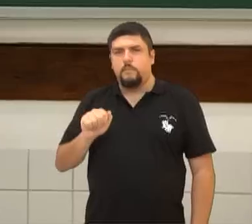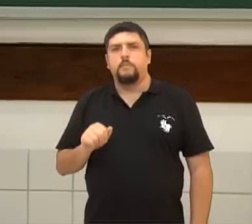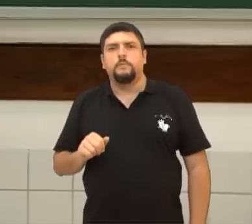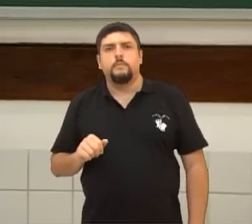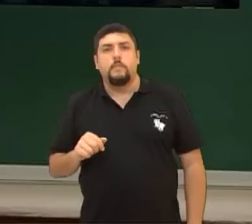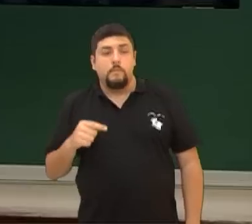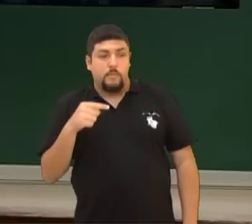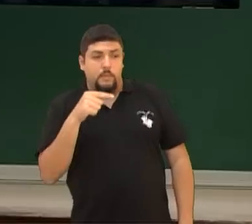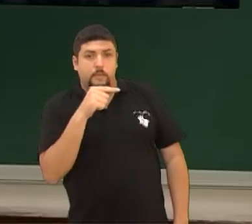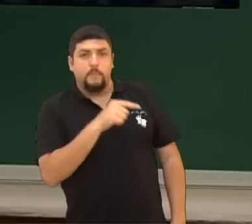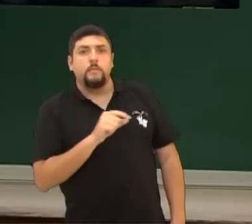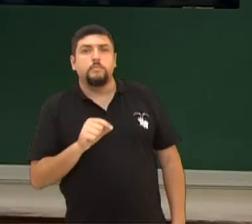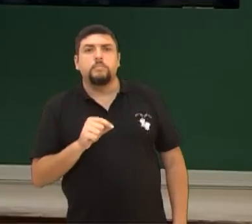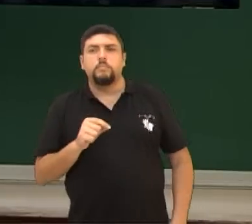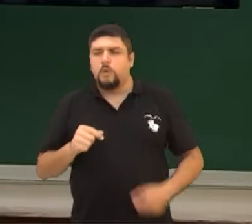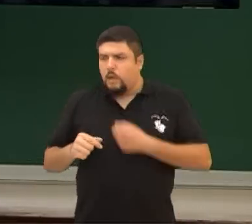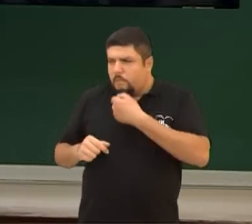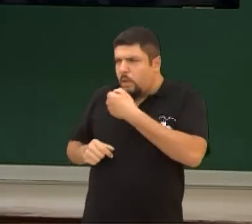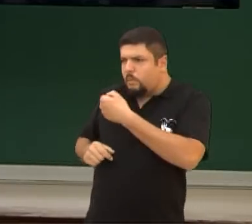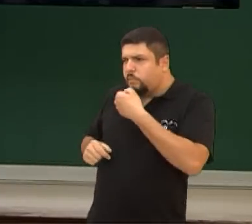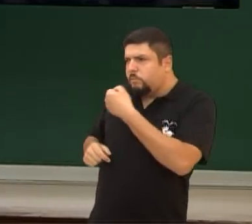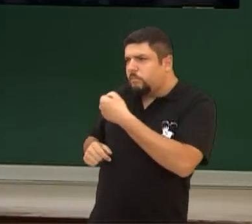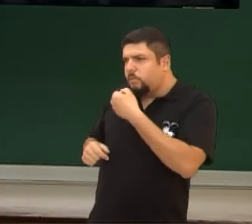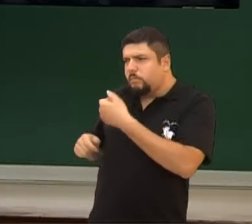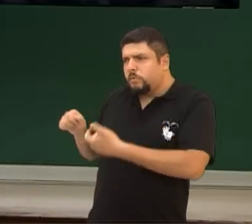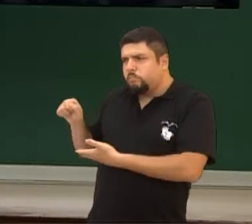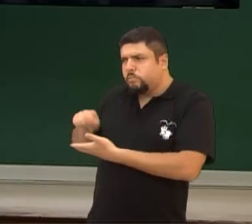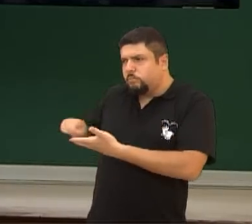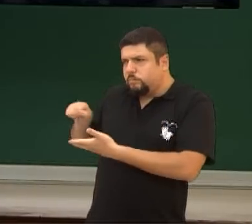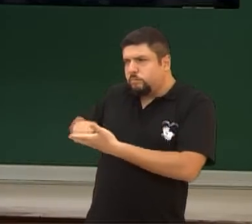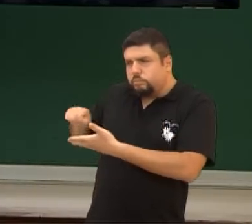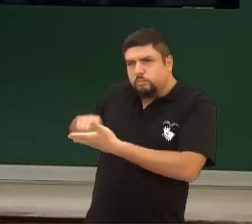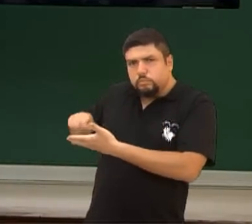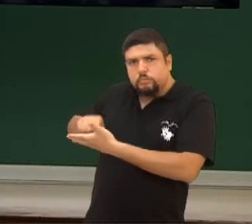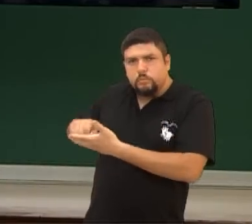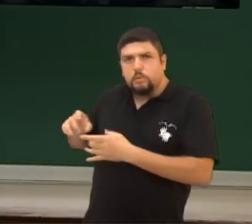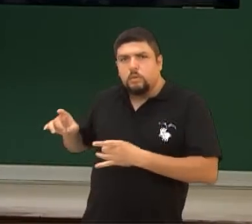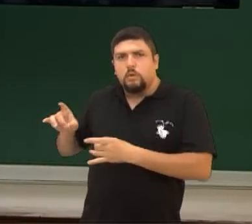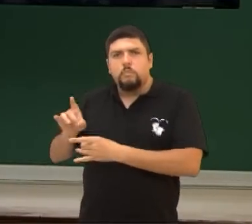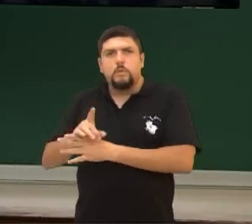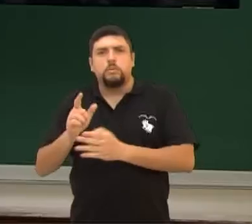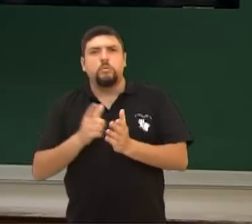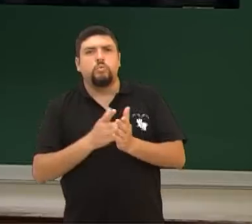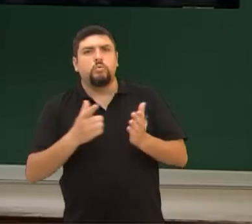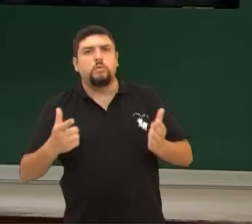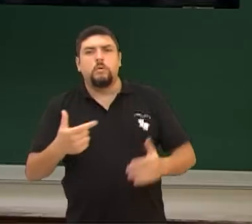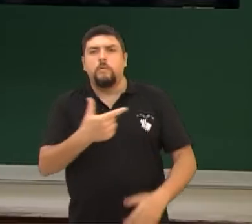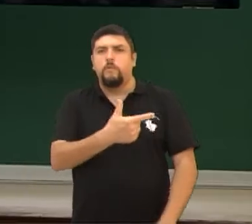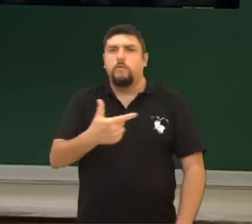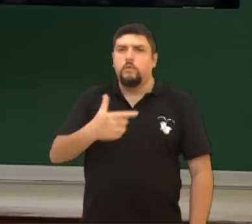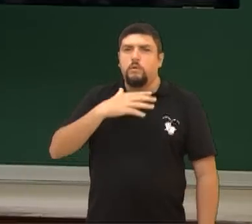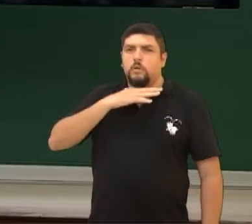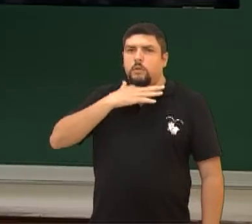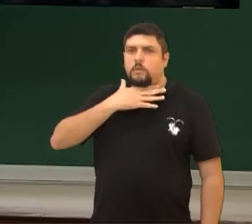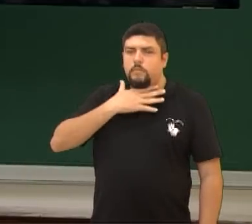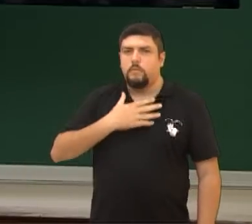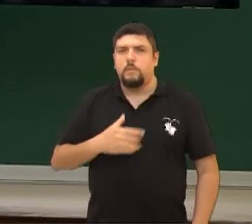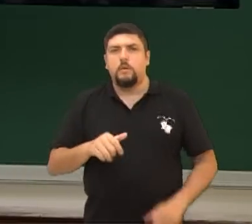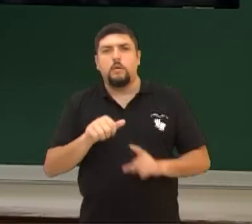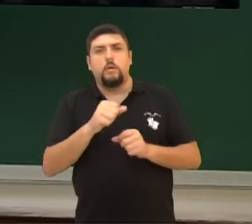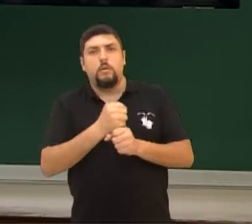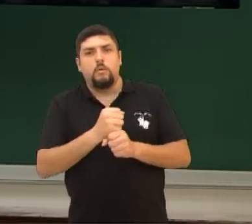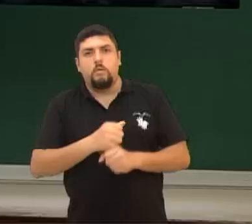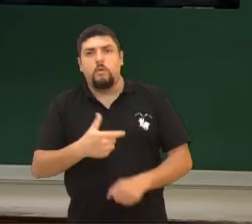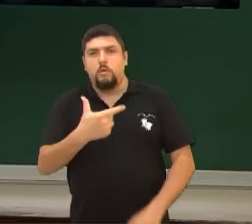publicação aconteceu em 22 de março de 2017, tá certo? Então, vamos lá. O